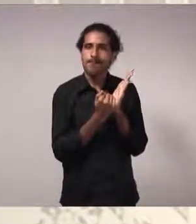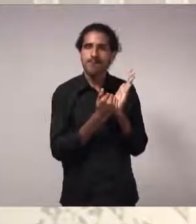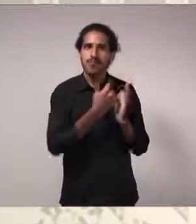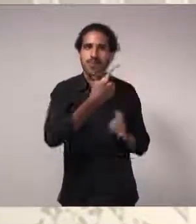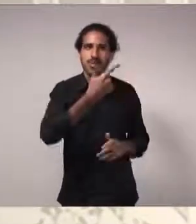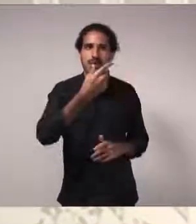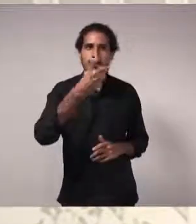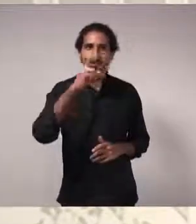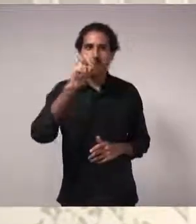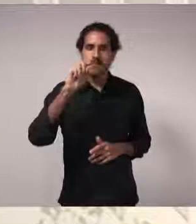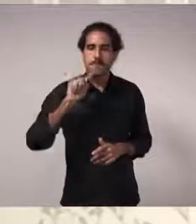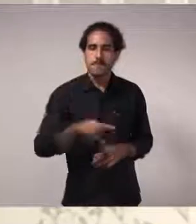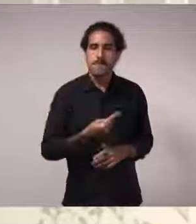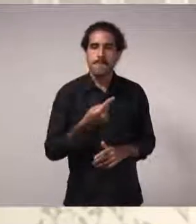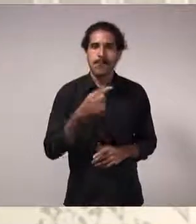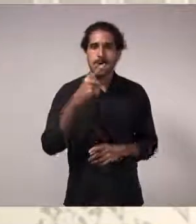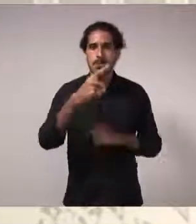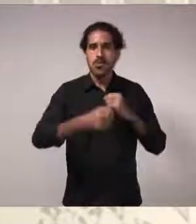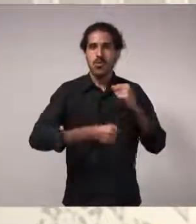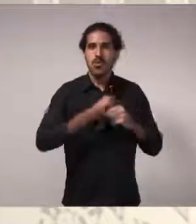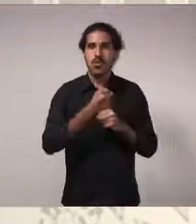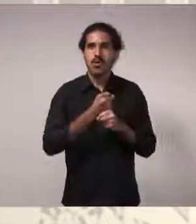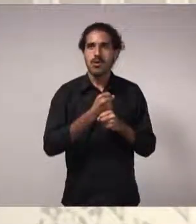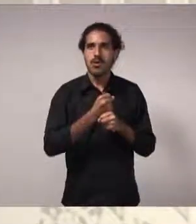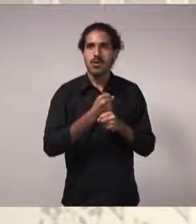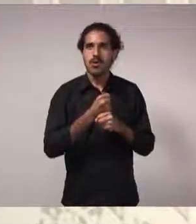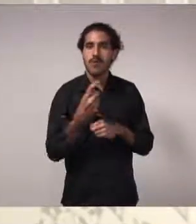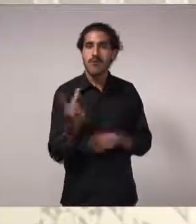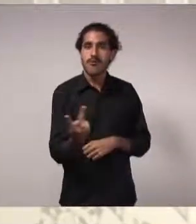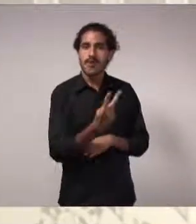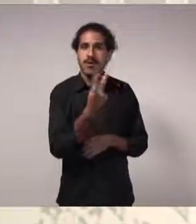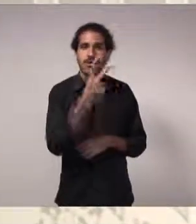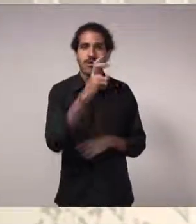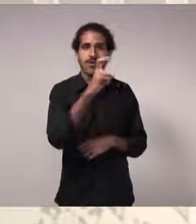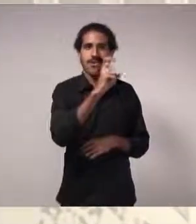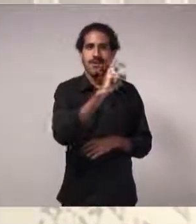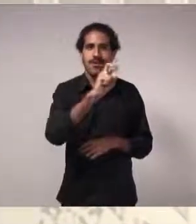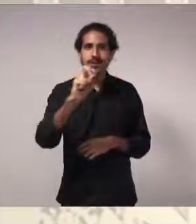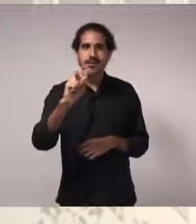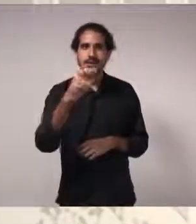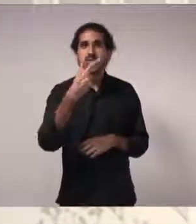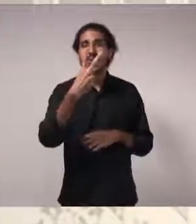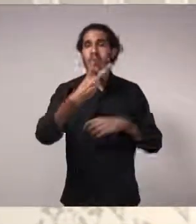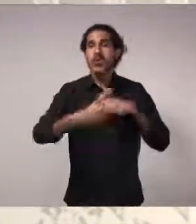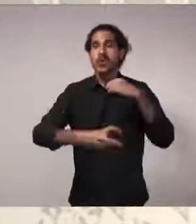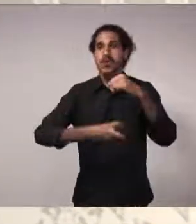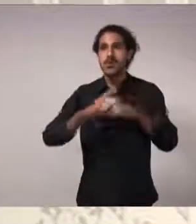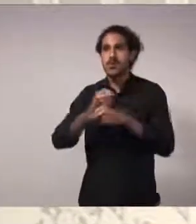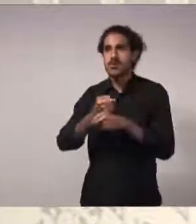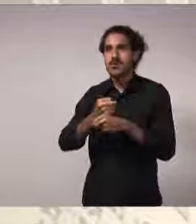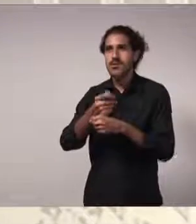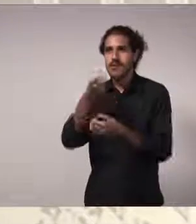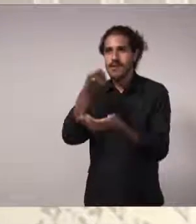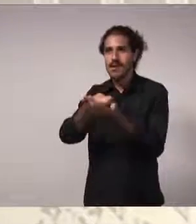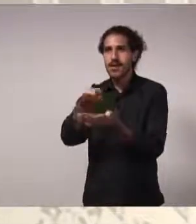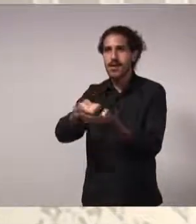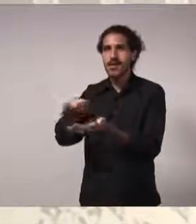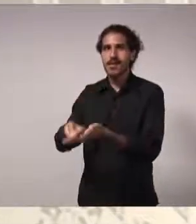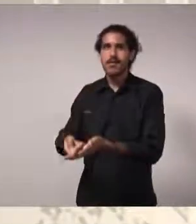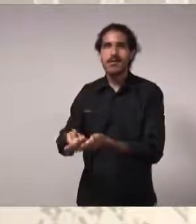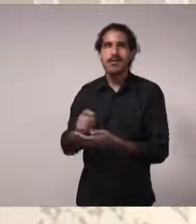250 mil por ano, a obra custou 500. Ou seja, em 2 anos a gente paga a instalação desse equipamento novo, em 2 anos.